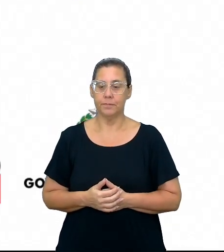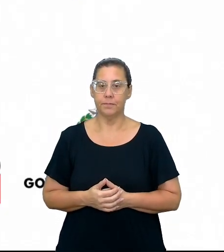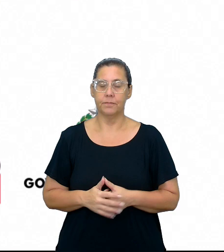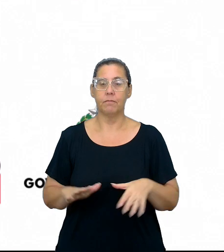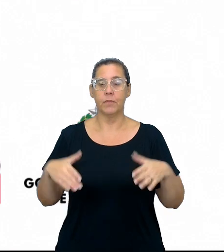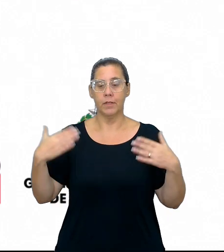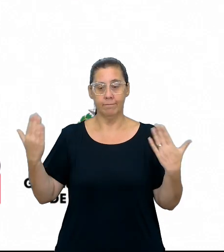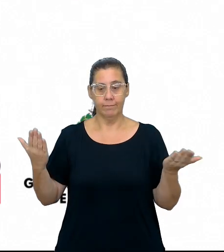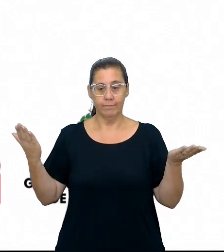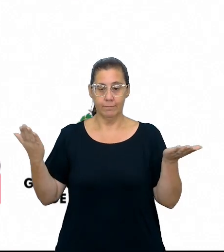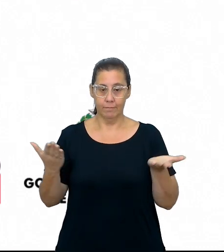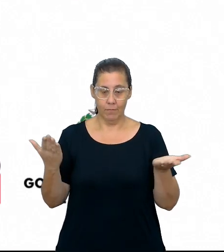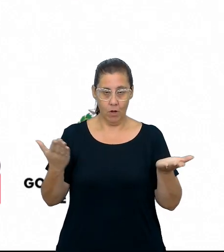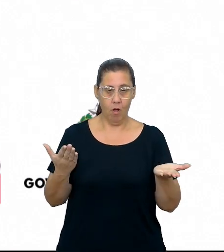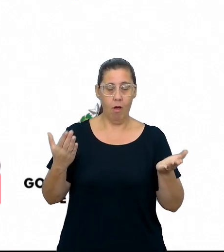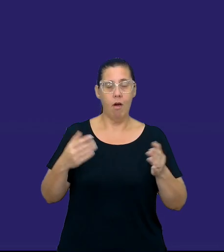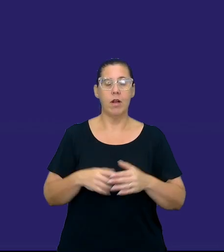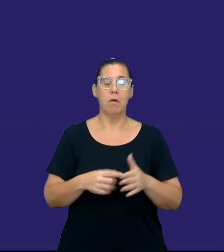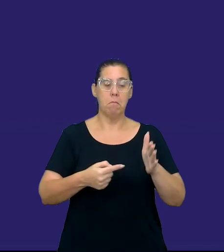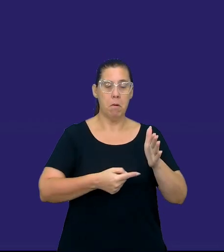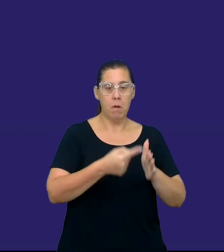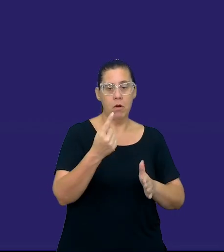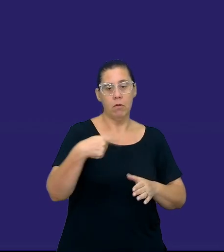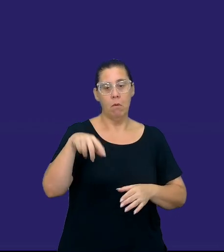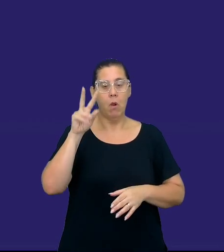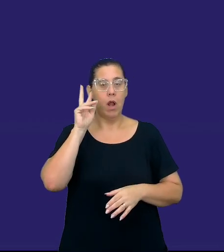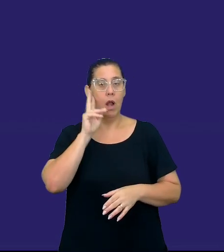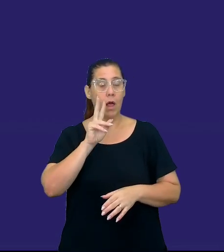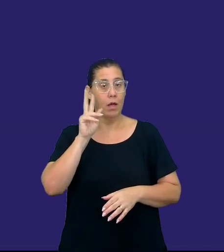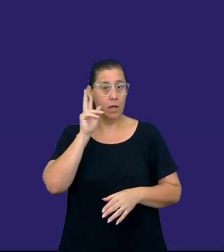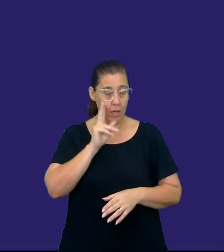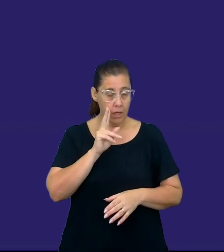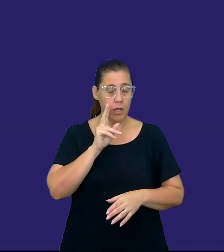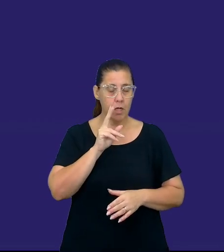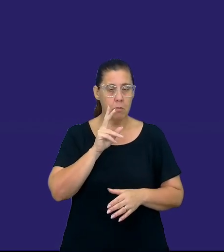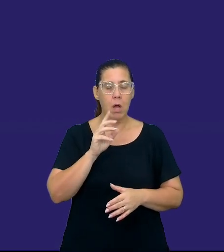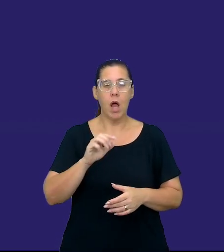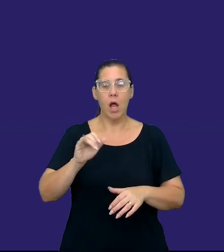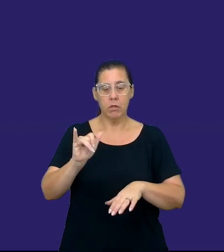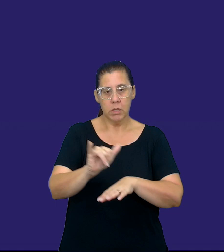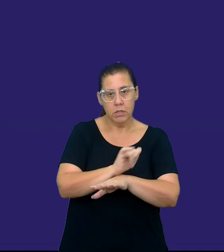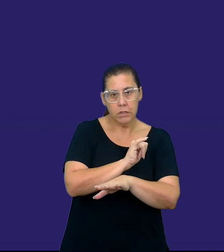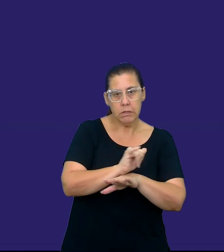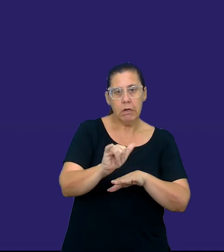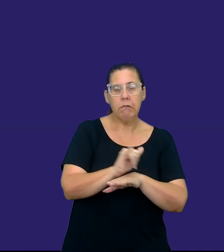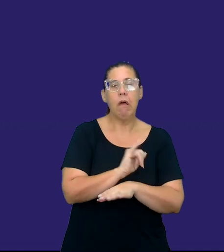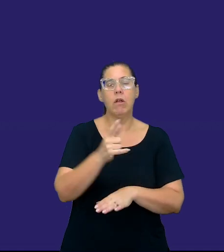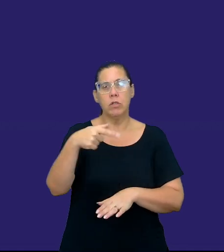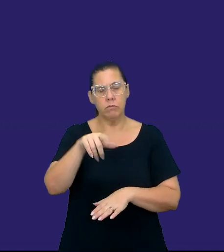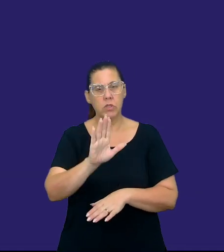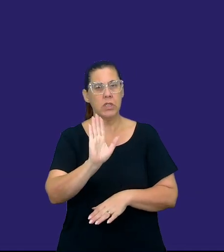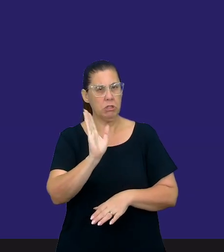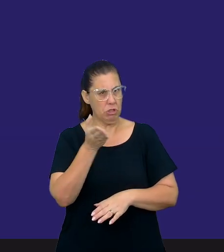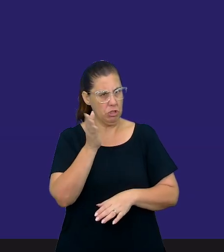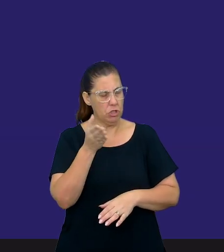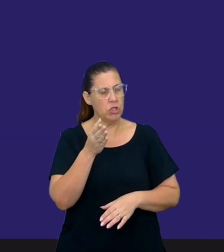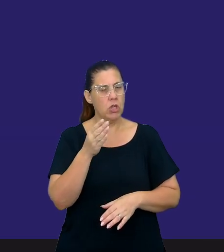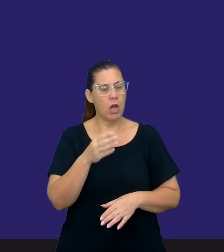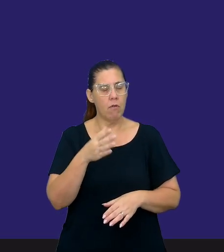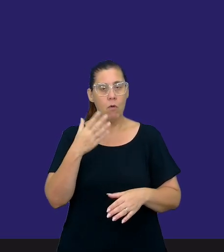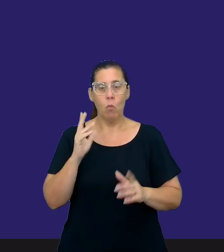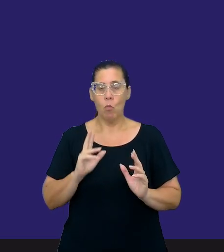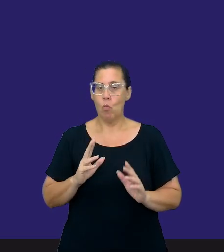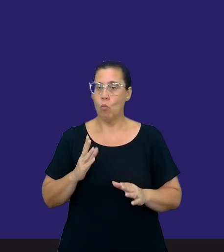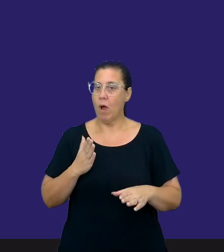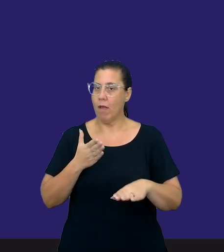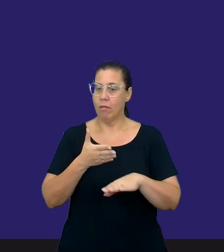então, no primeiro momento, nós vamos retomar aqui o caminho através do qual vocês vão